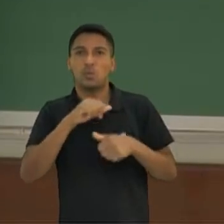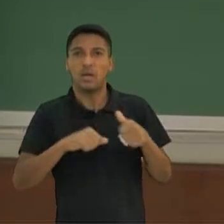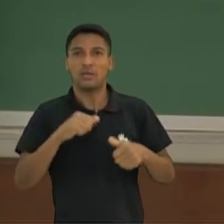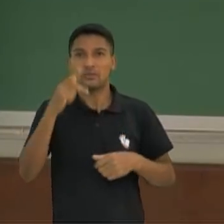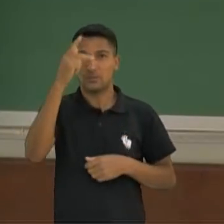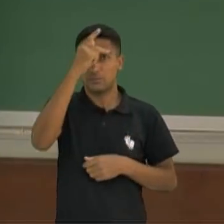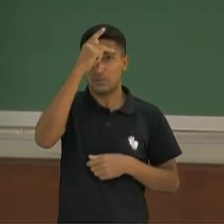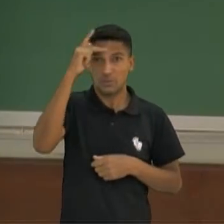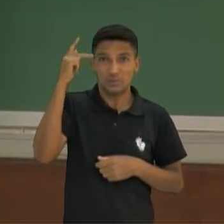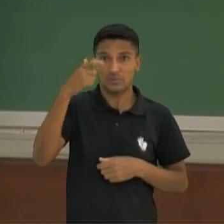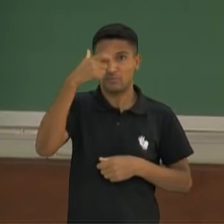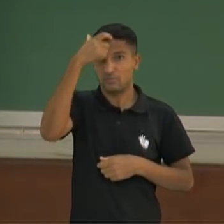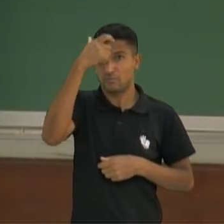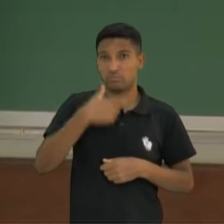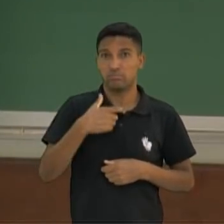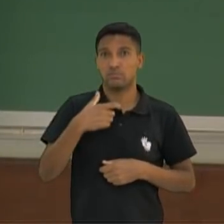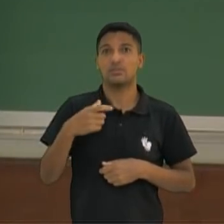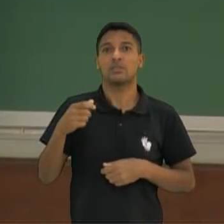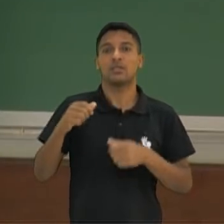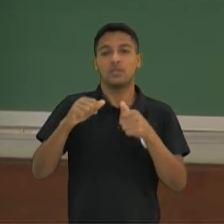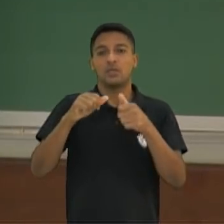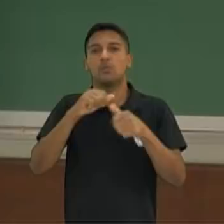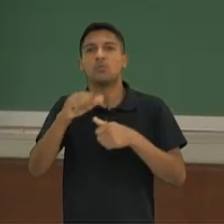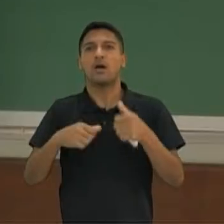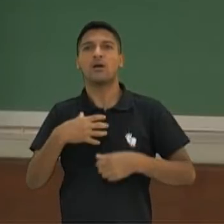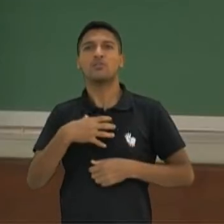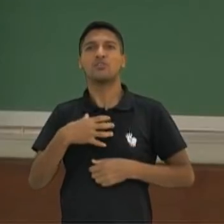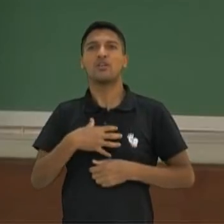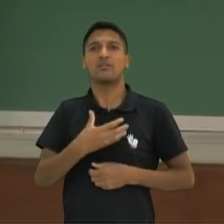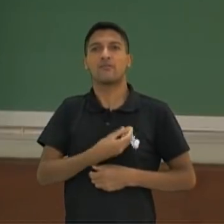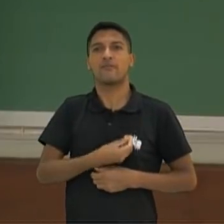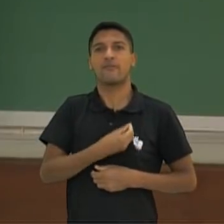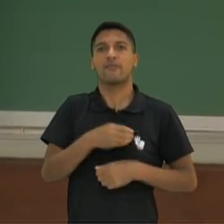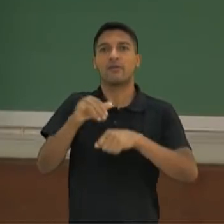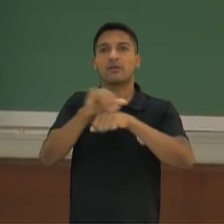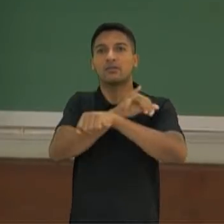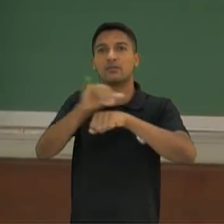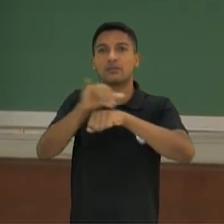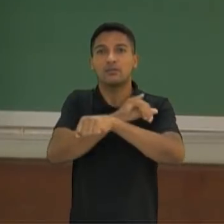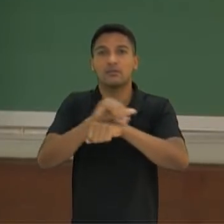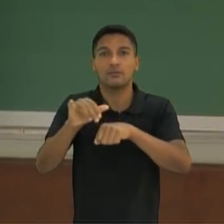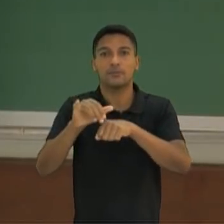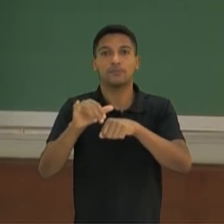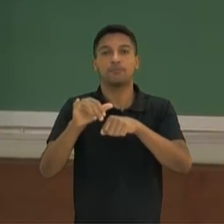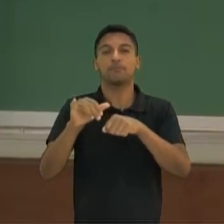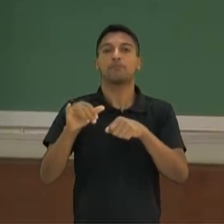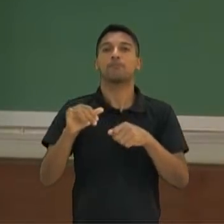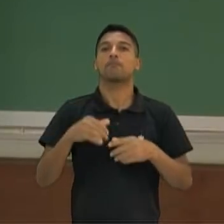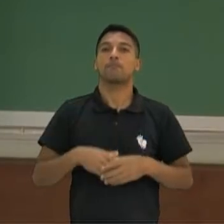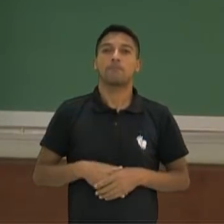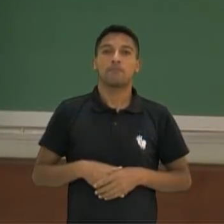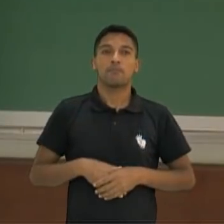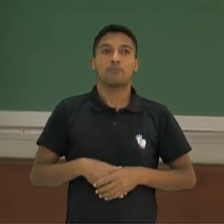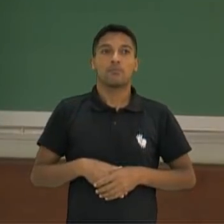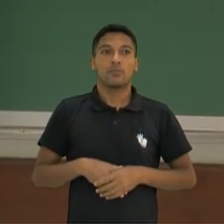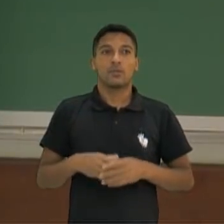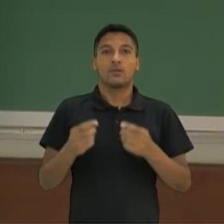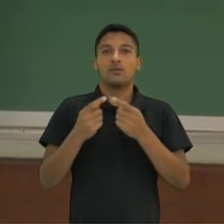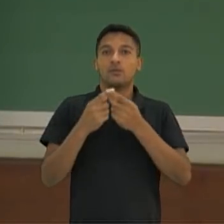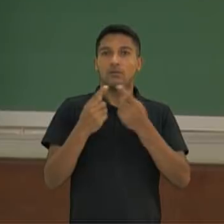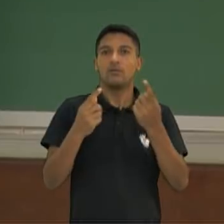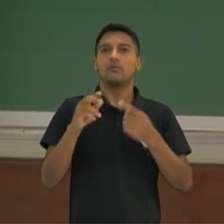pensar positivamente na melhoria. Uma das situações que poderia causar um grande impacto é a alteração